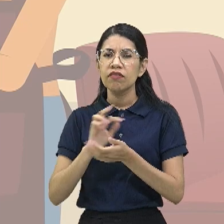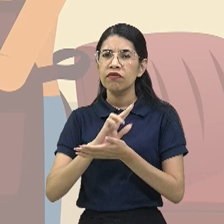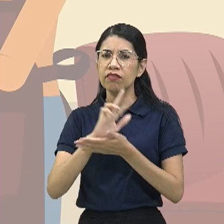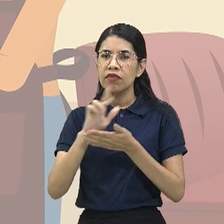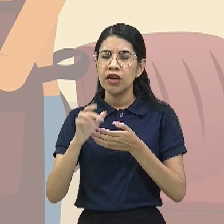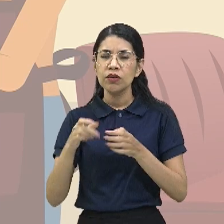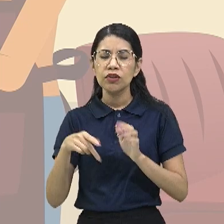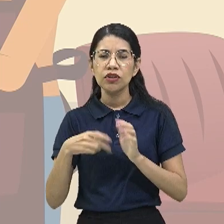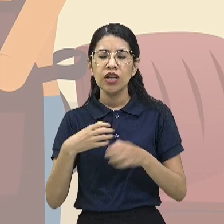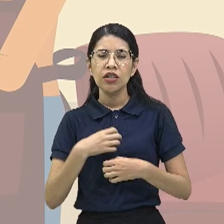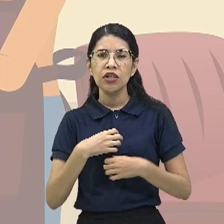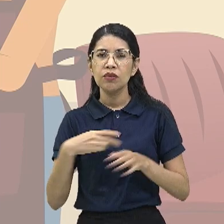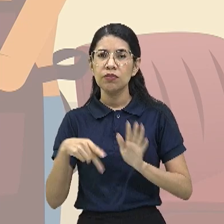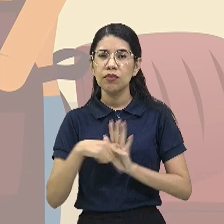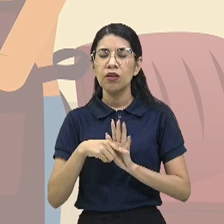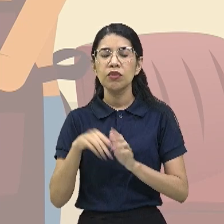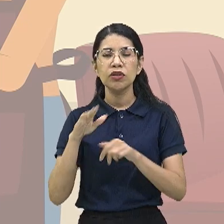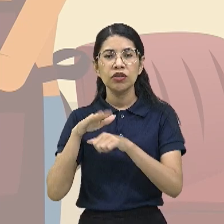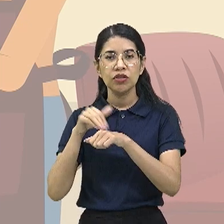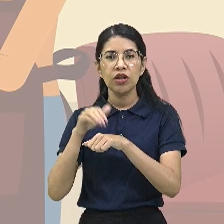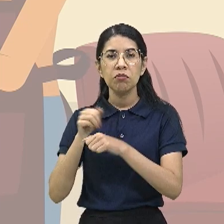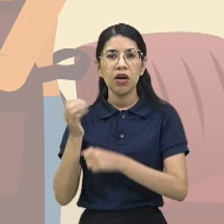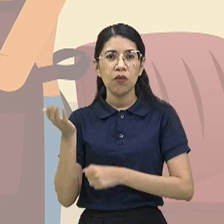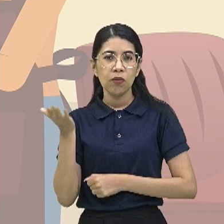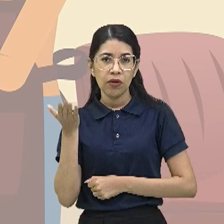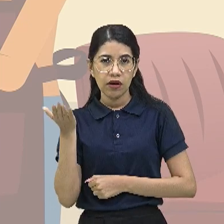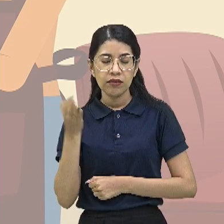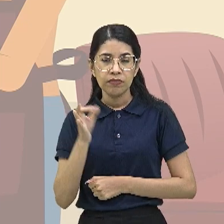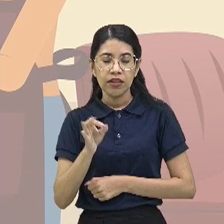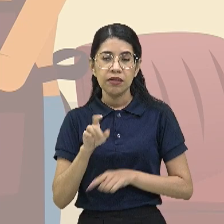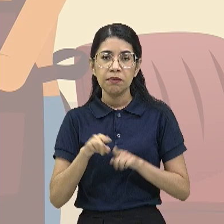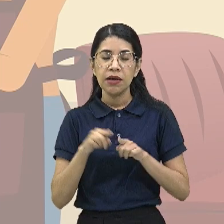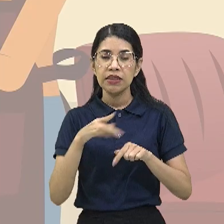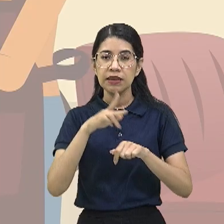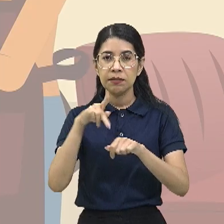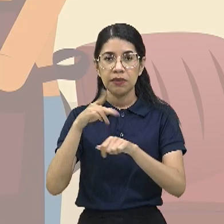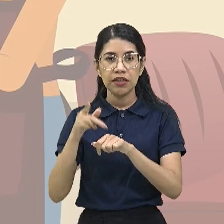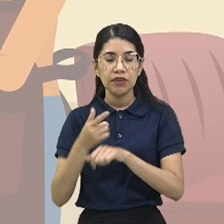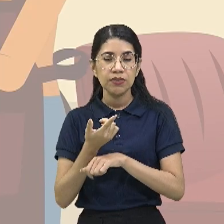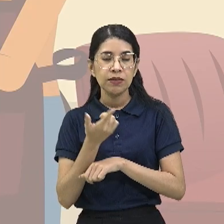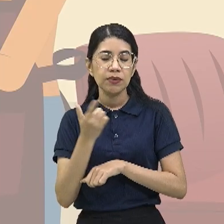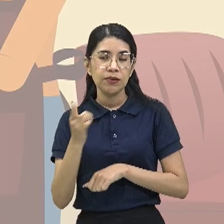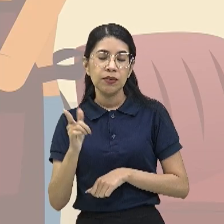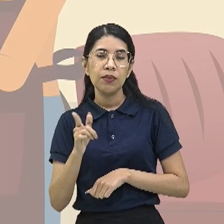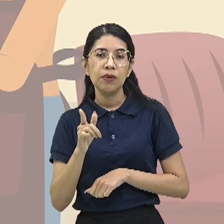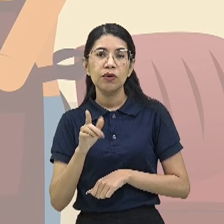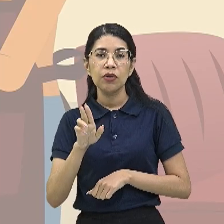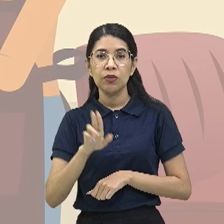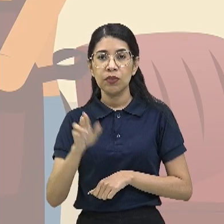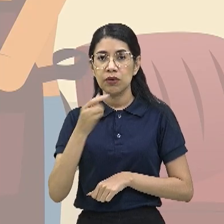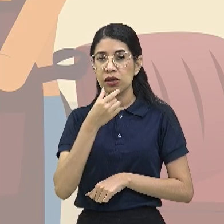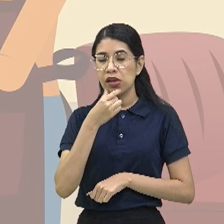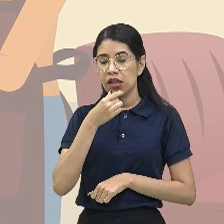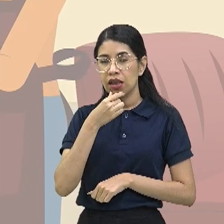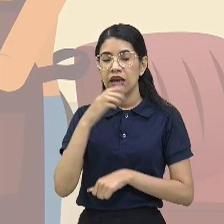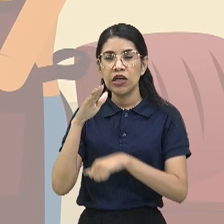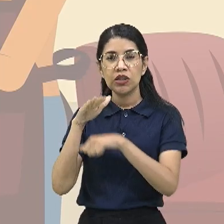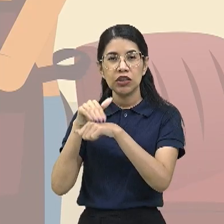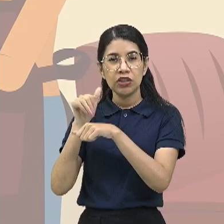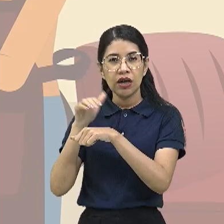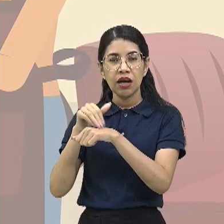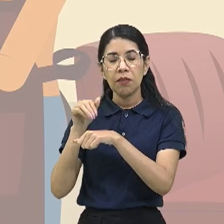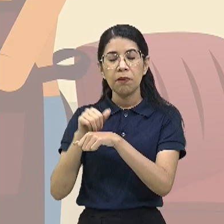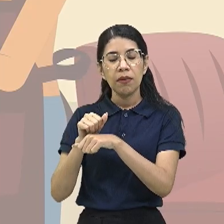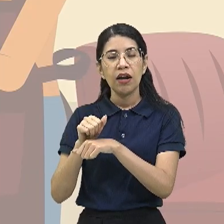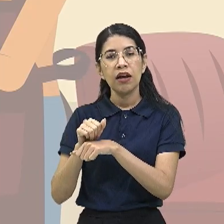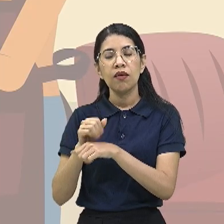o garçom ou a garçonete, tá? Mas em outros países aqui, que falam a língua inglesa, chamar